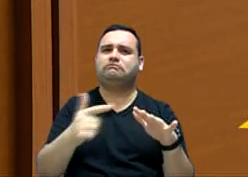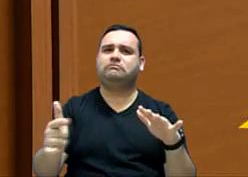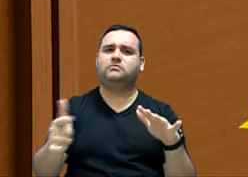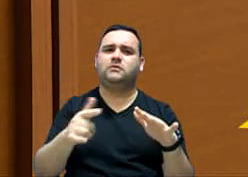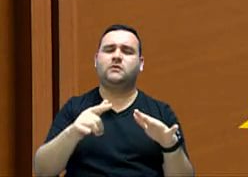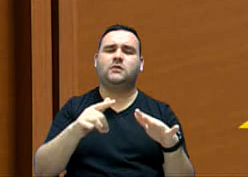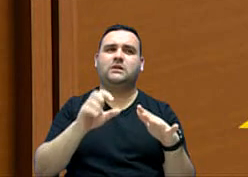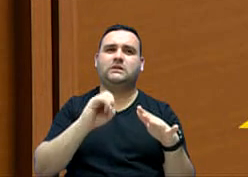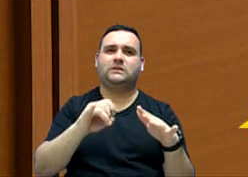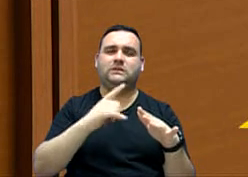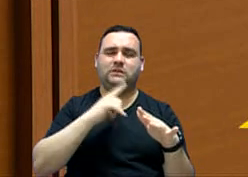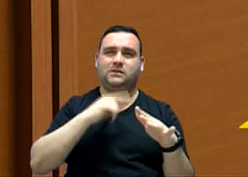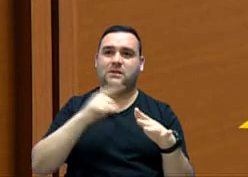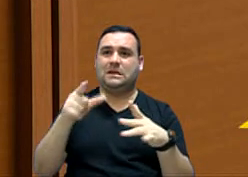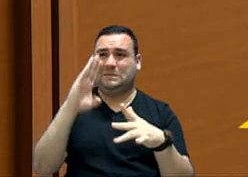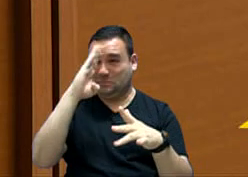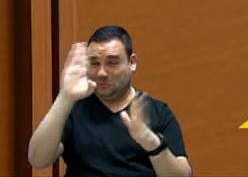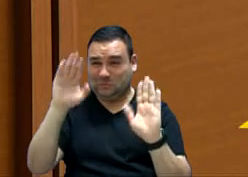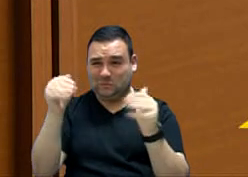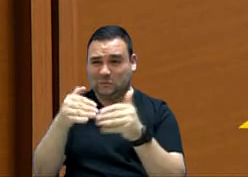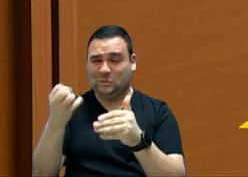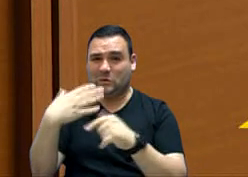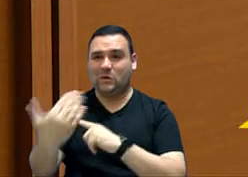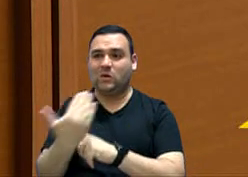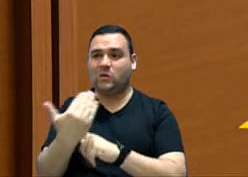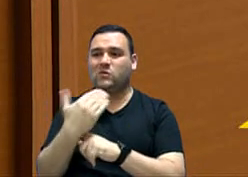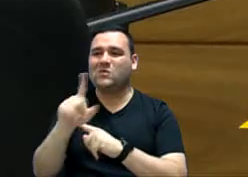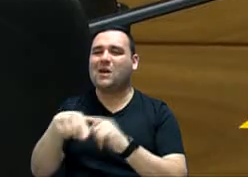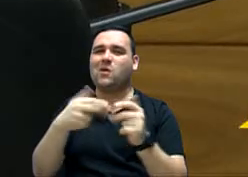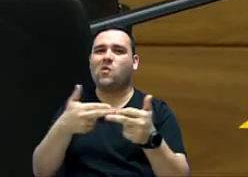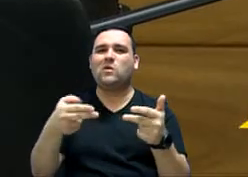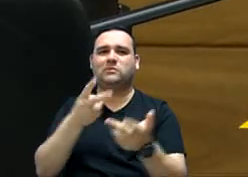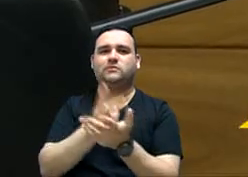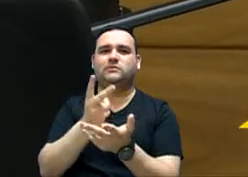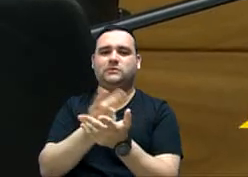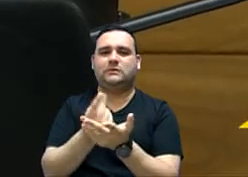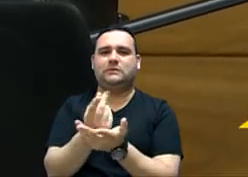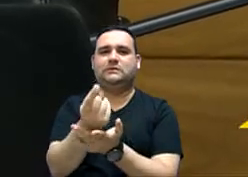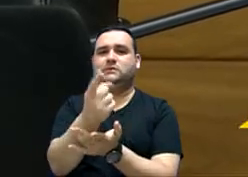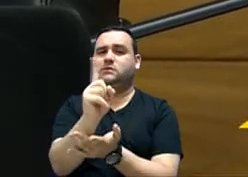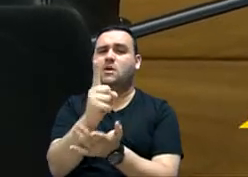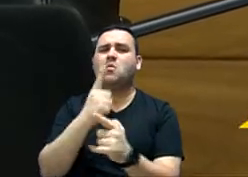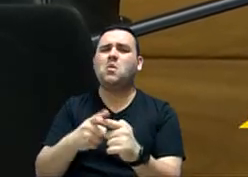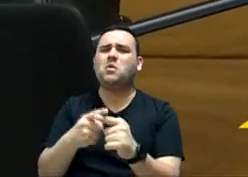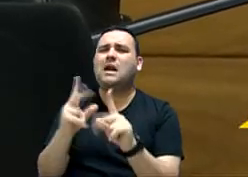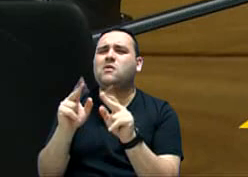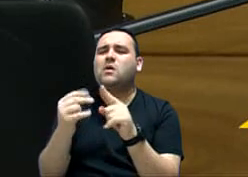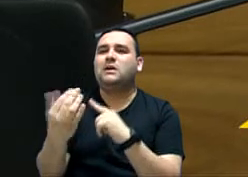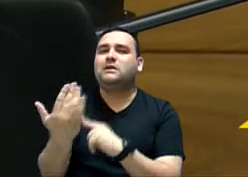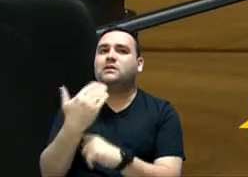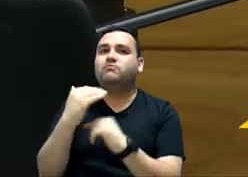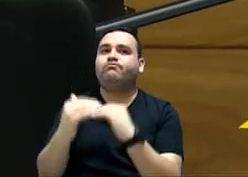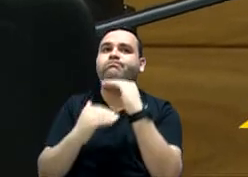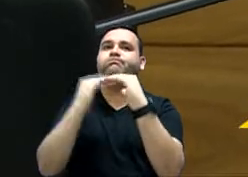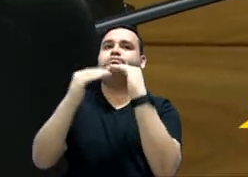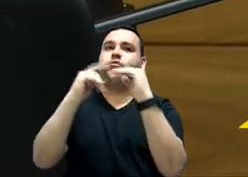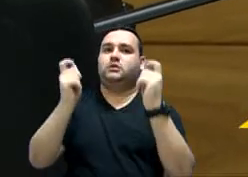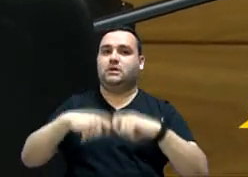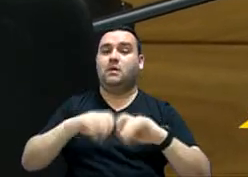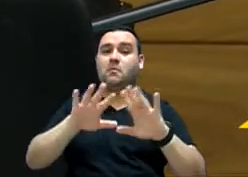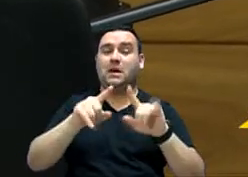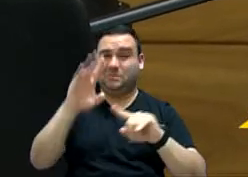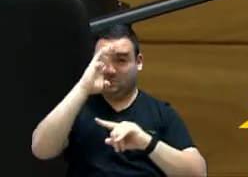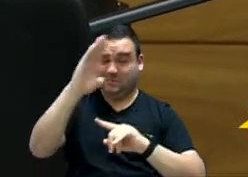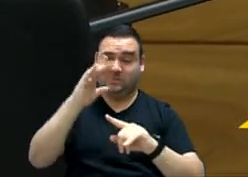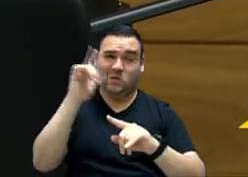se apoiasse naquele benefício como algo permanente, mas que fosse uma espécie de degrau para que avançasse. Mas